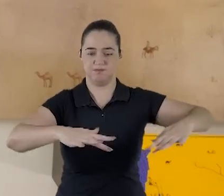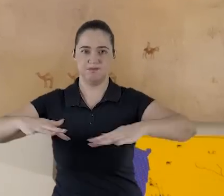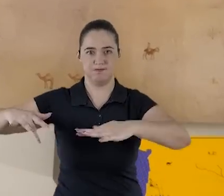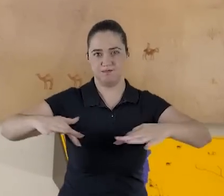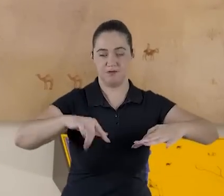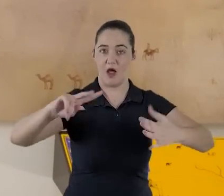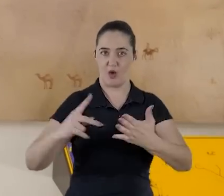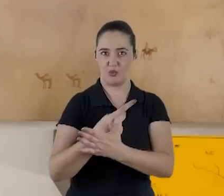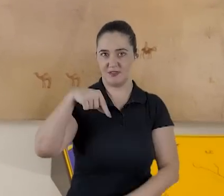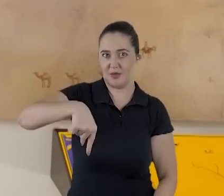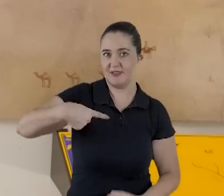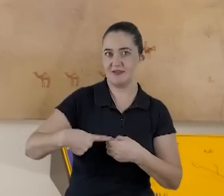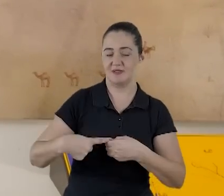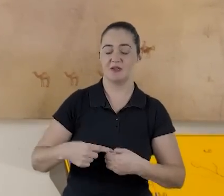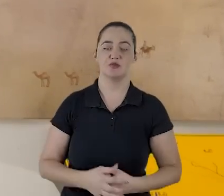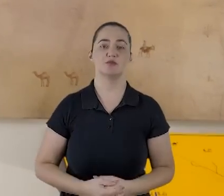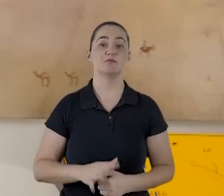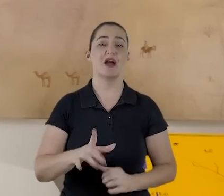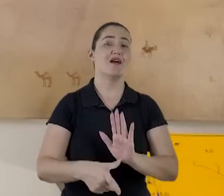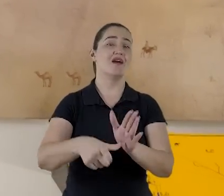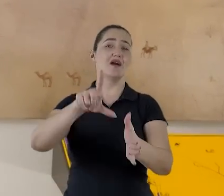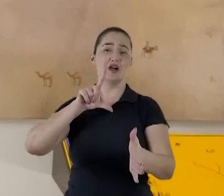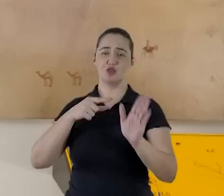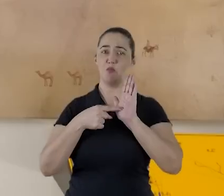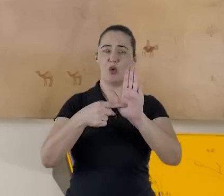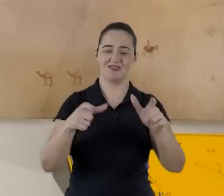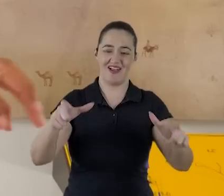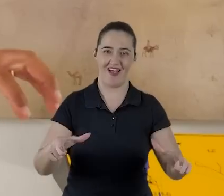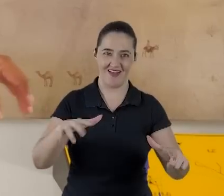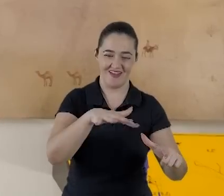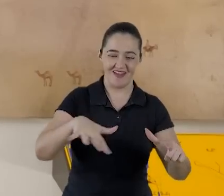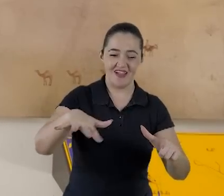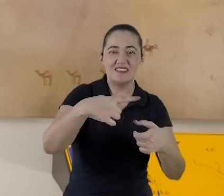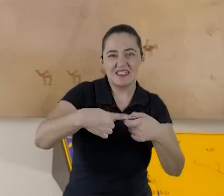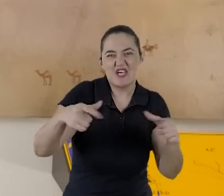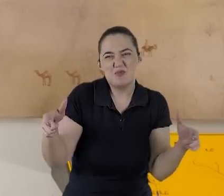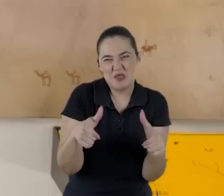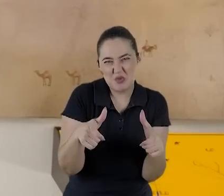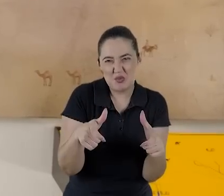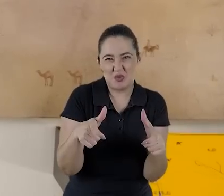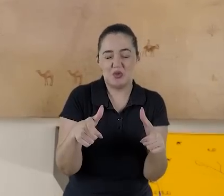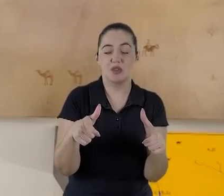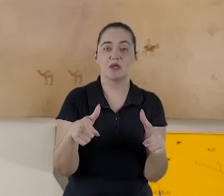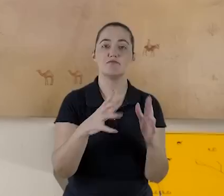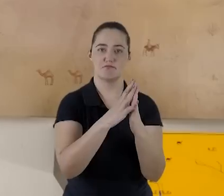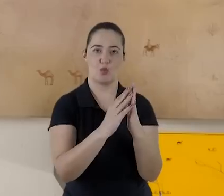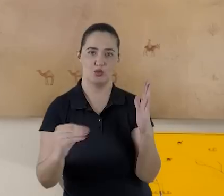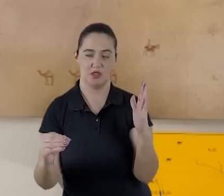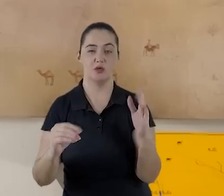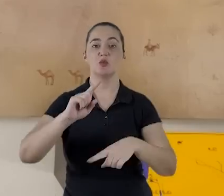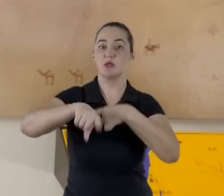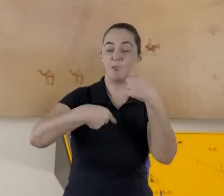aconteceram aqui em Megido. Agora, antes de chegarmos à maquete que nós temos para mostrar como seria a cidade e outros elementos do